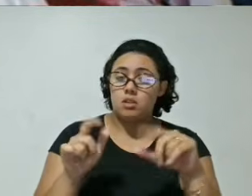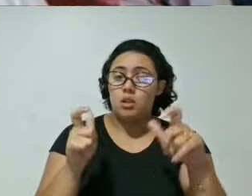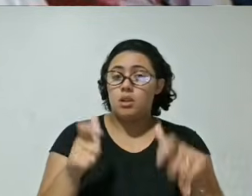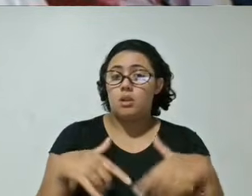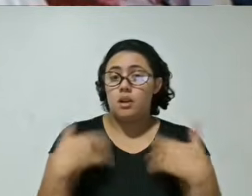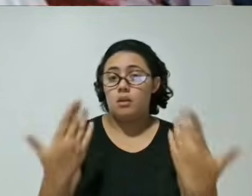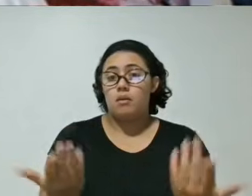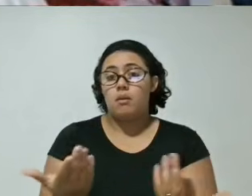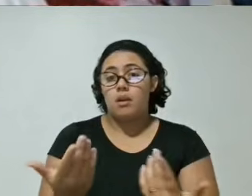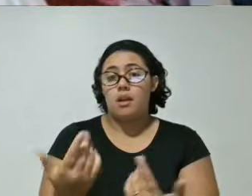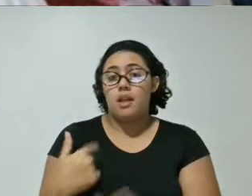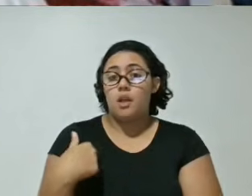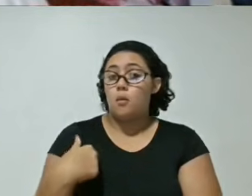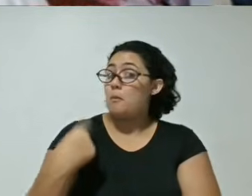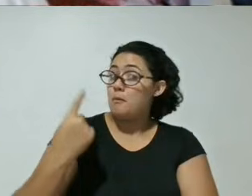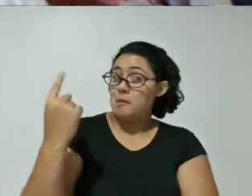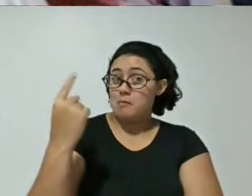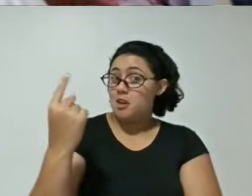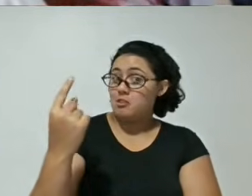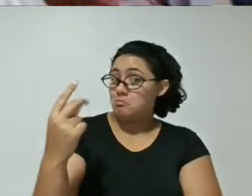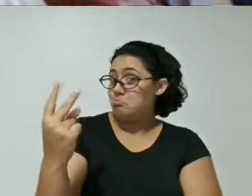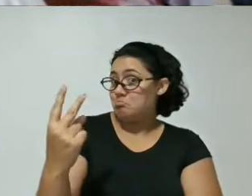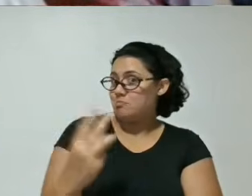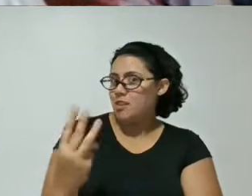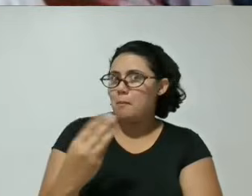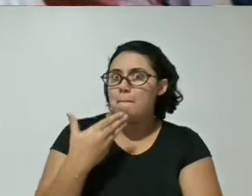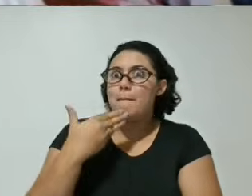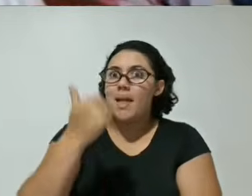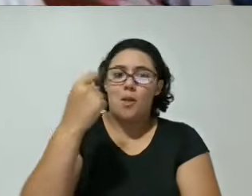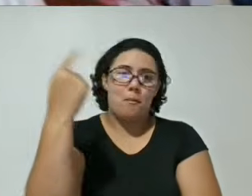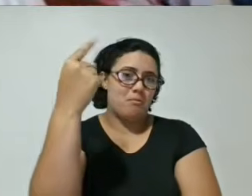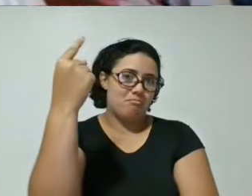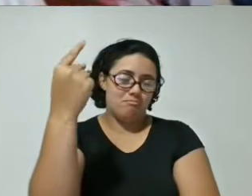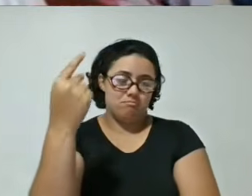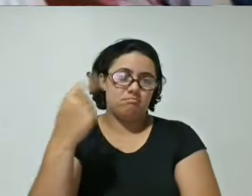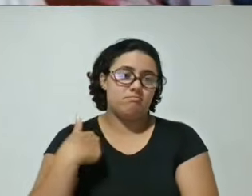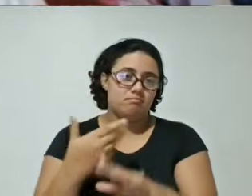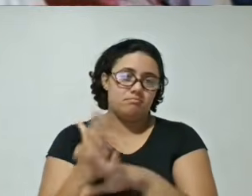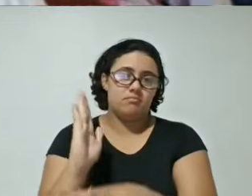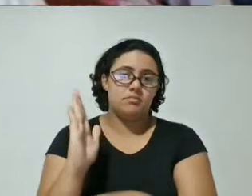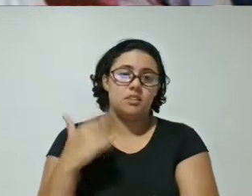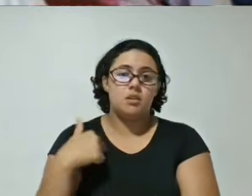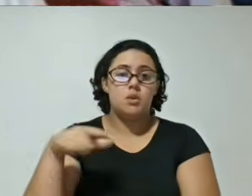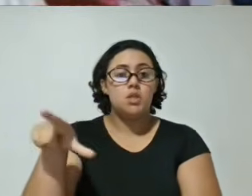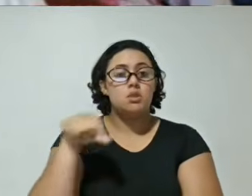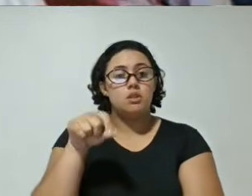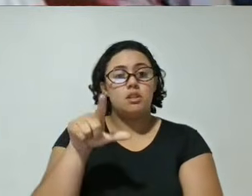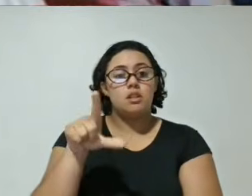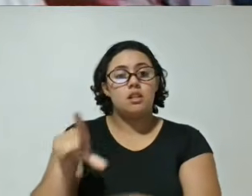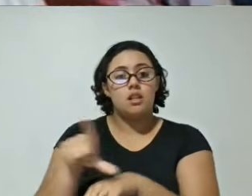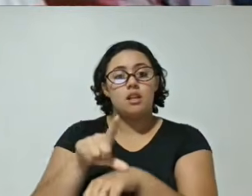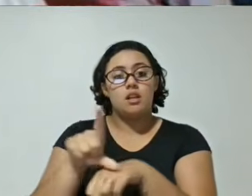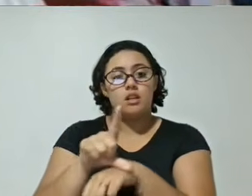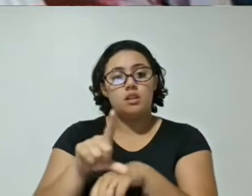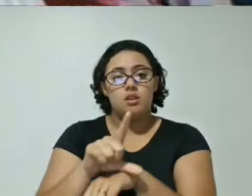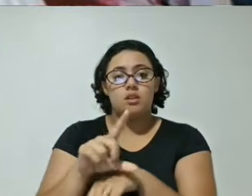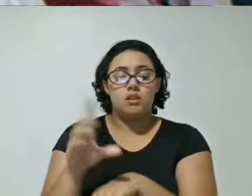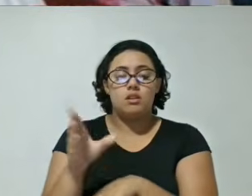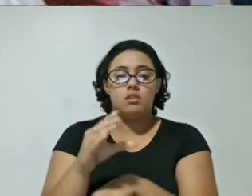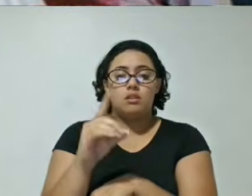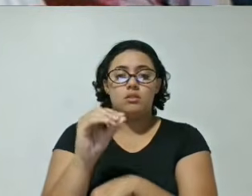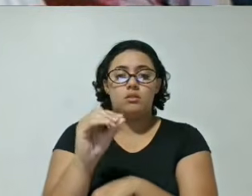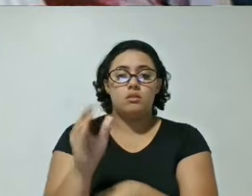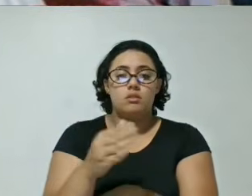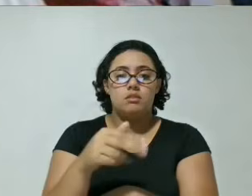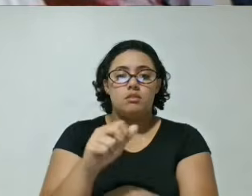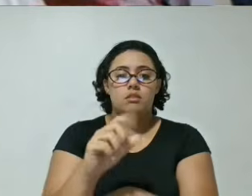colocado naquela nomeação. Então, eu escolhi a Lagoa do Nado. Eu escolhi para Lagoa do Nado.